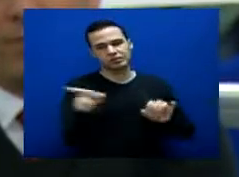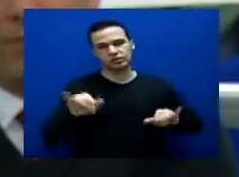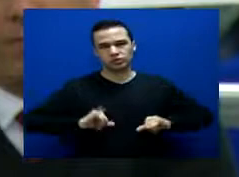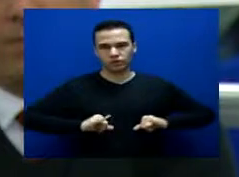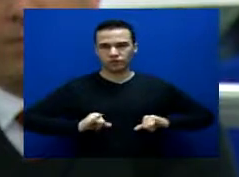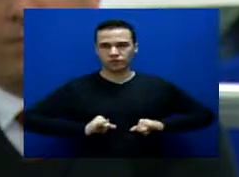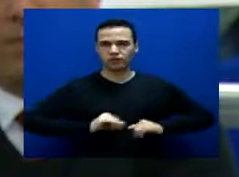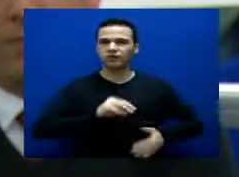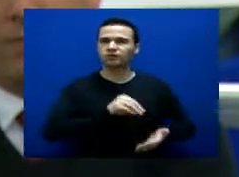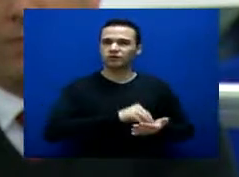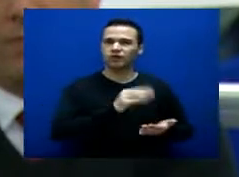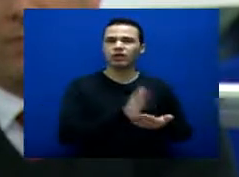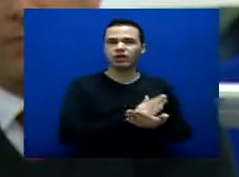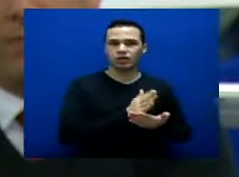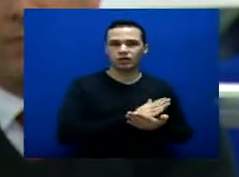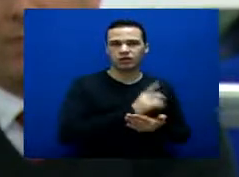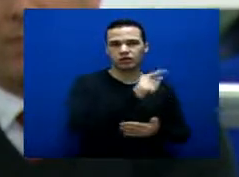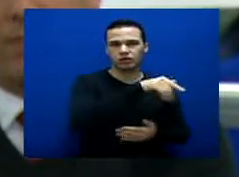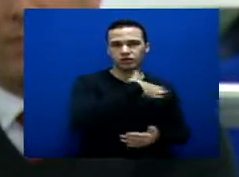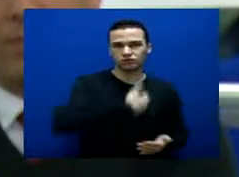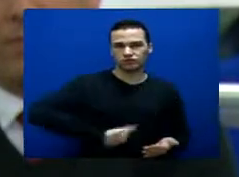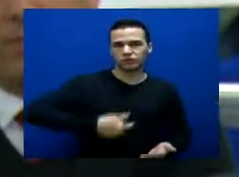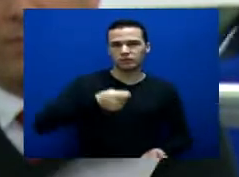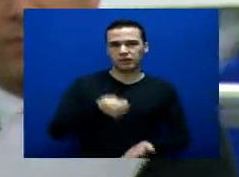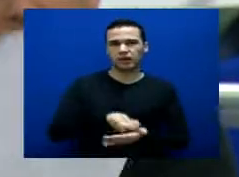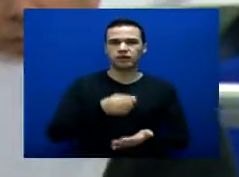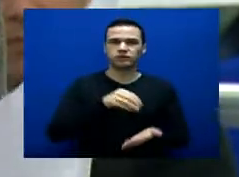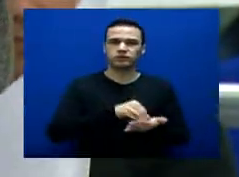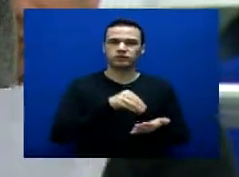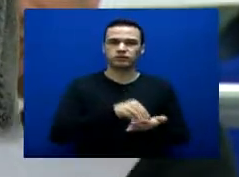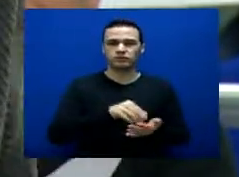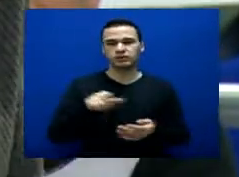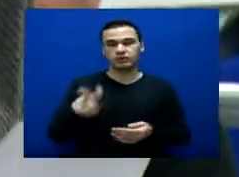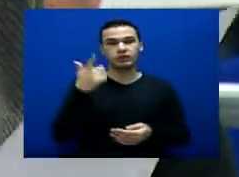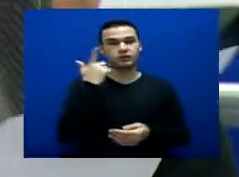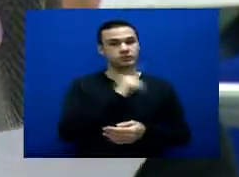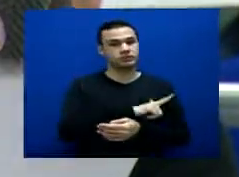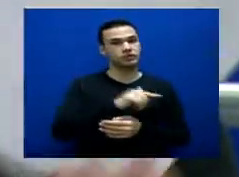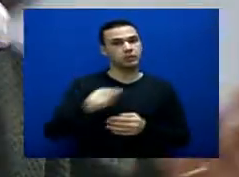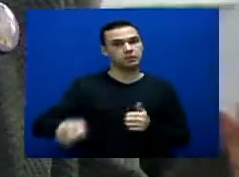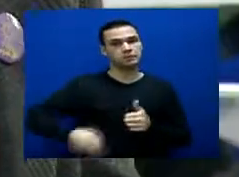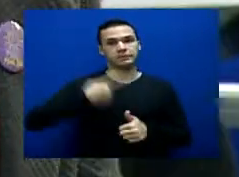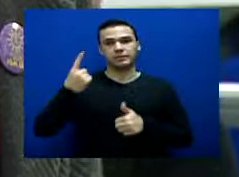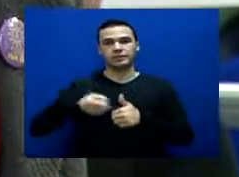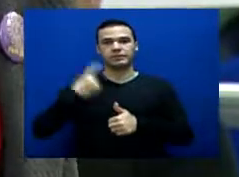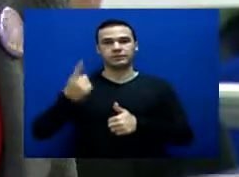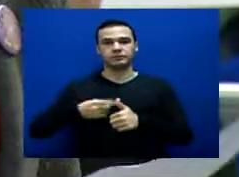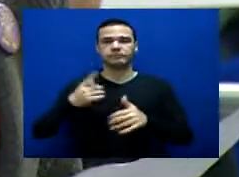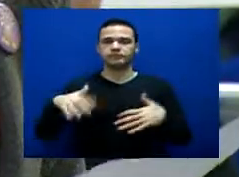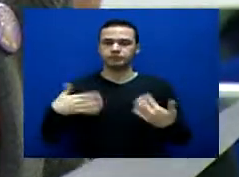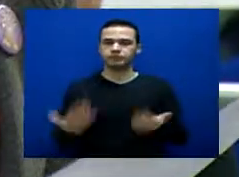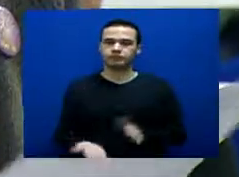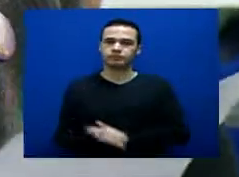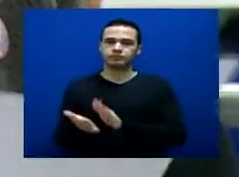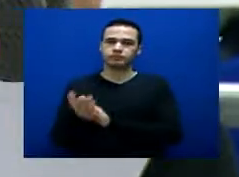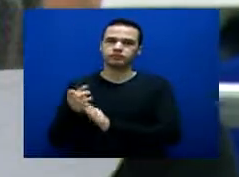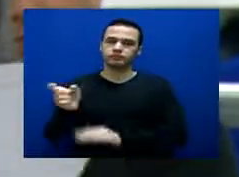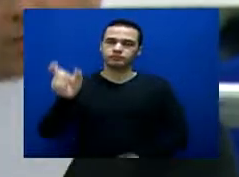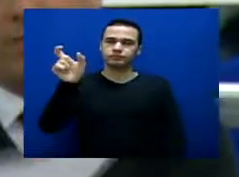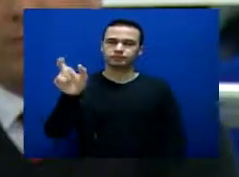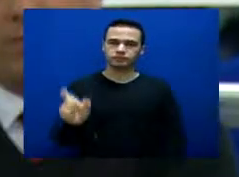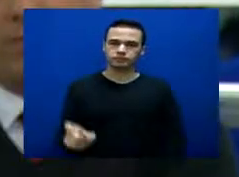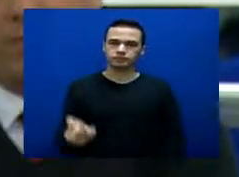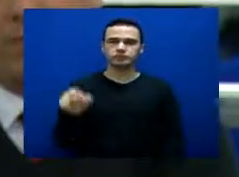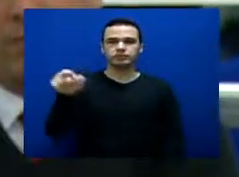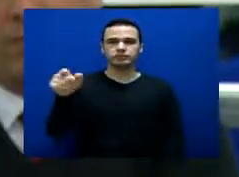de estruturas, investimento do governo estadual, e ele foi aprovado em primeiro lugar. Então, faço votos, congratulações